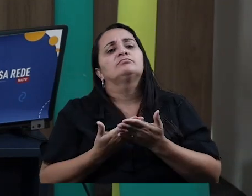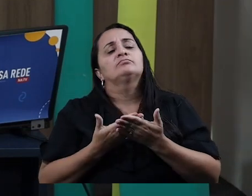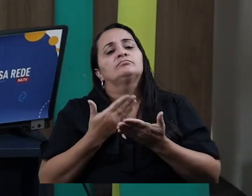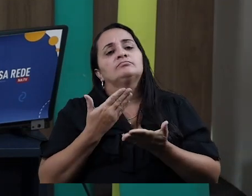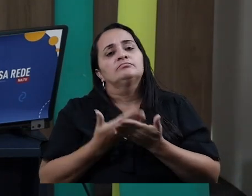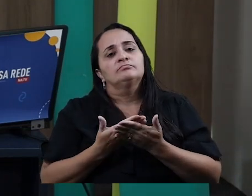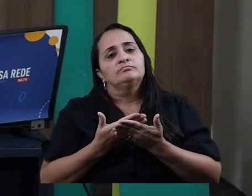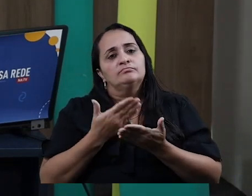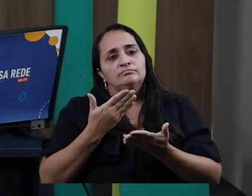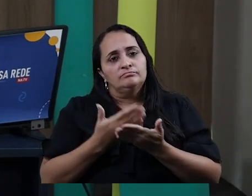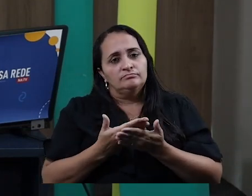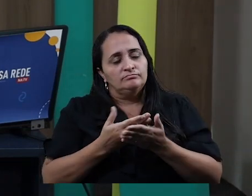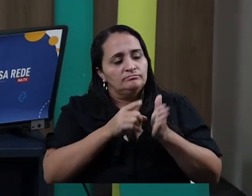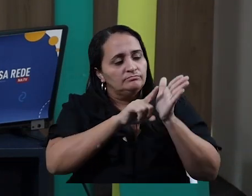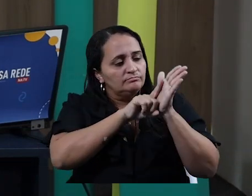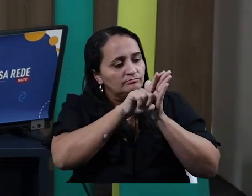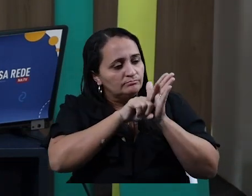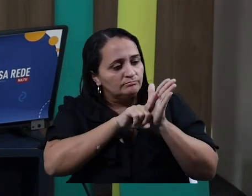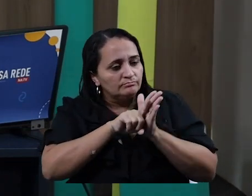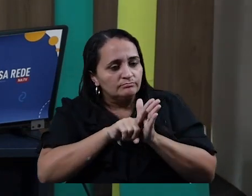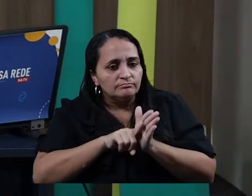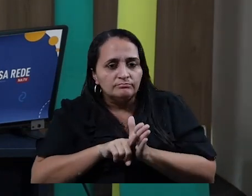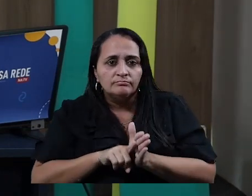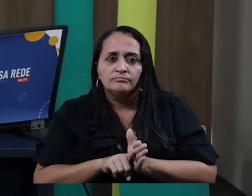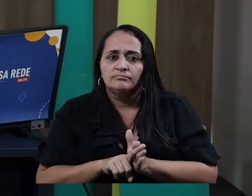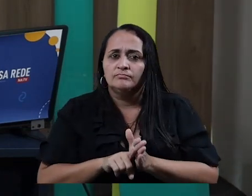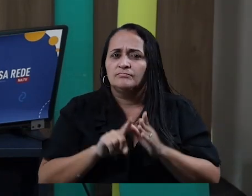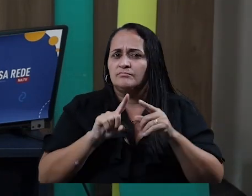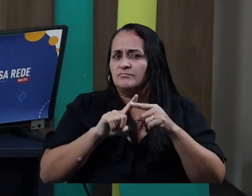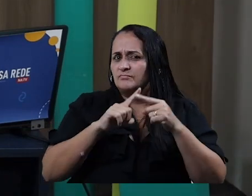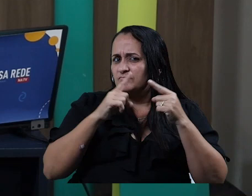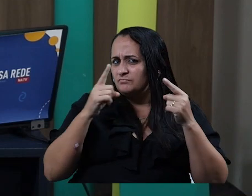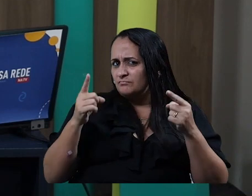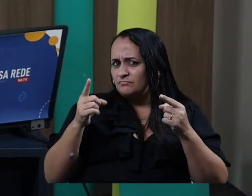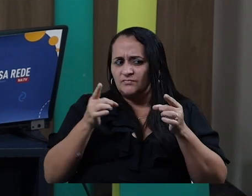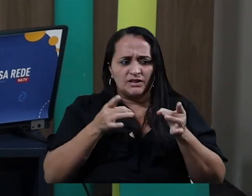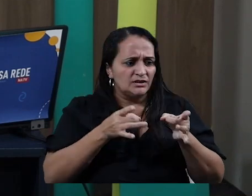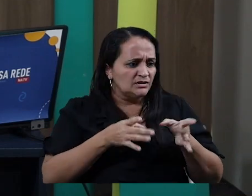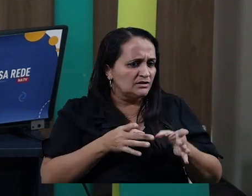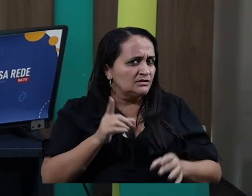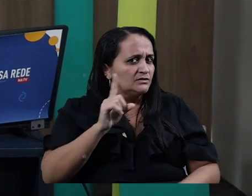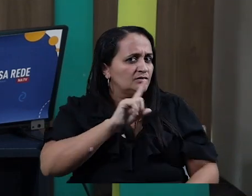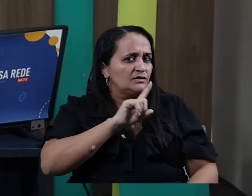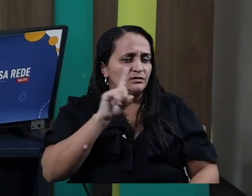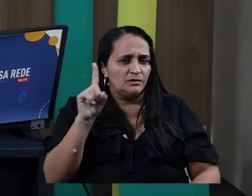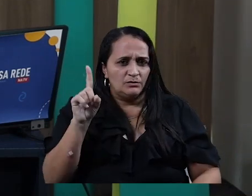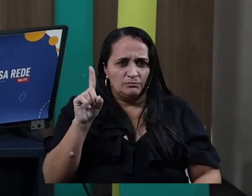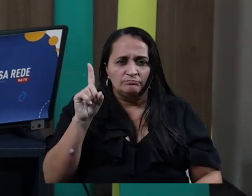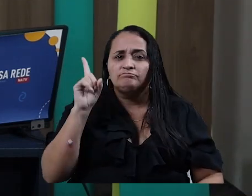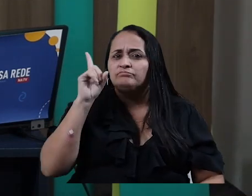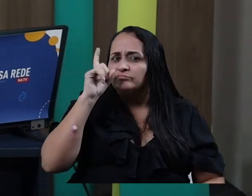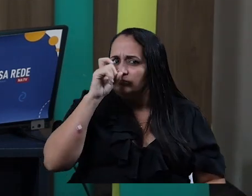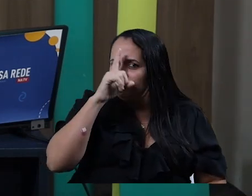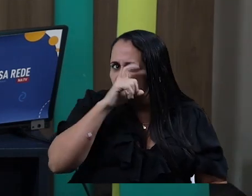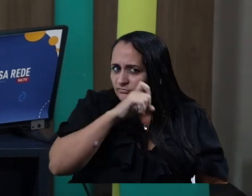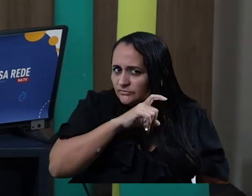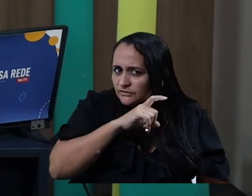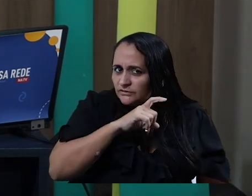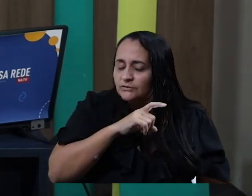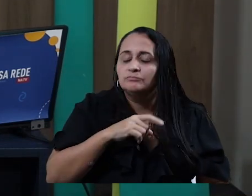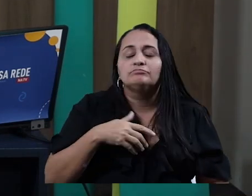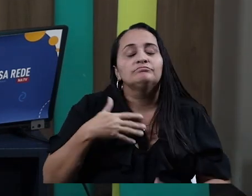estude, pesquise, mas não desista. Tá difícil? Tudo a gente vence